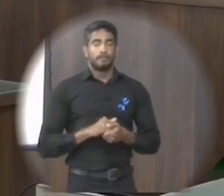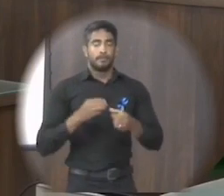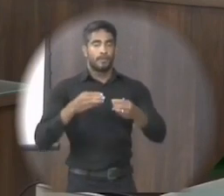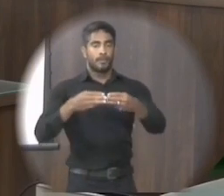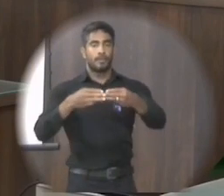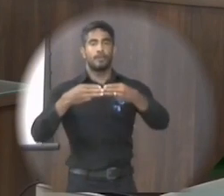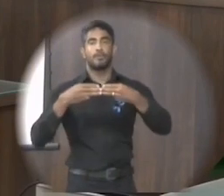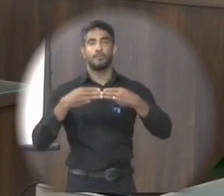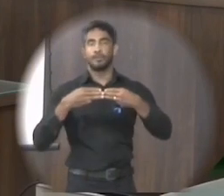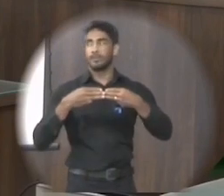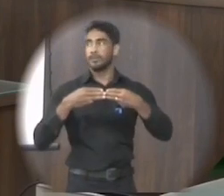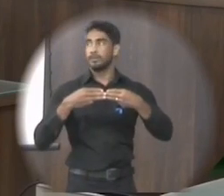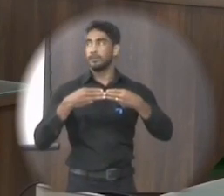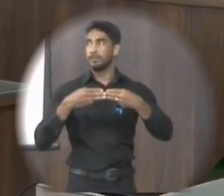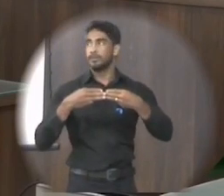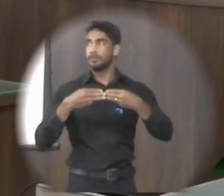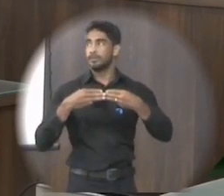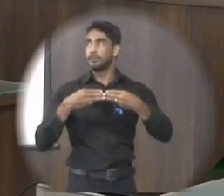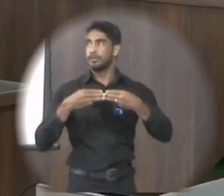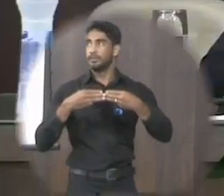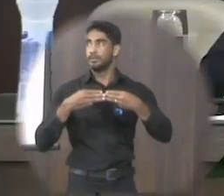Moção